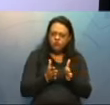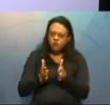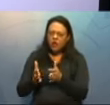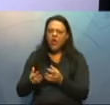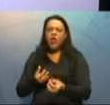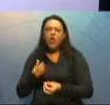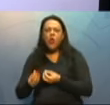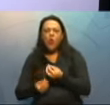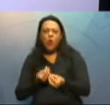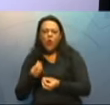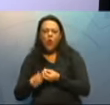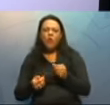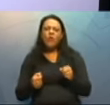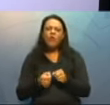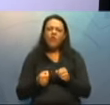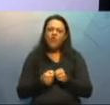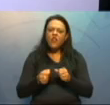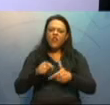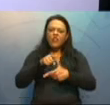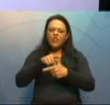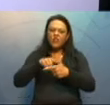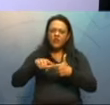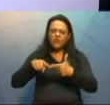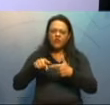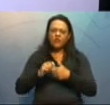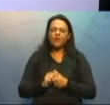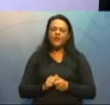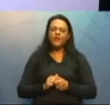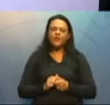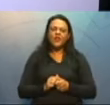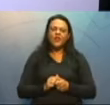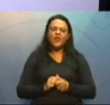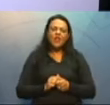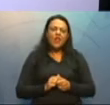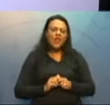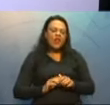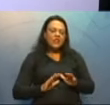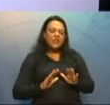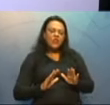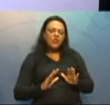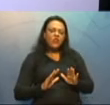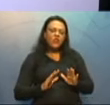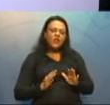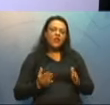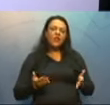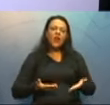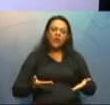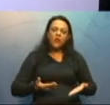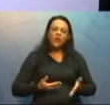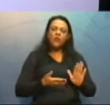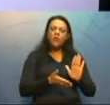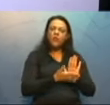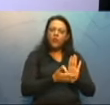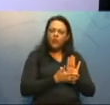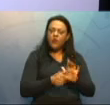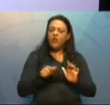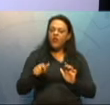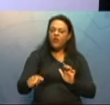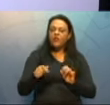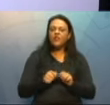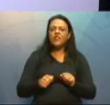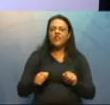passo como realizar essa divisão. Mas nós vamos trazer aqui algumas propostas para que